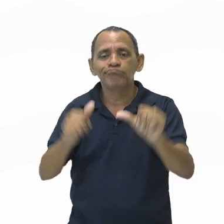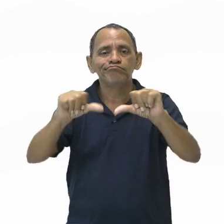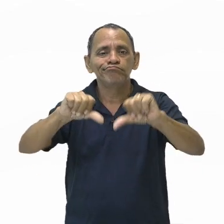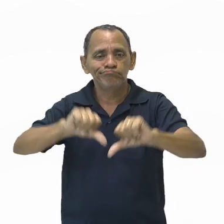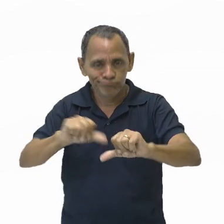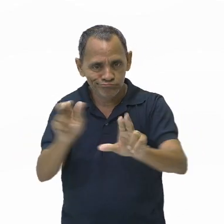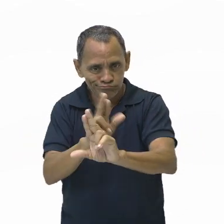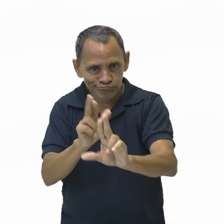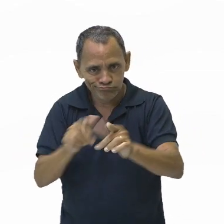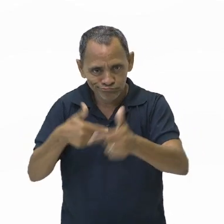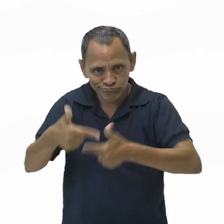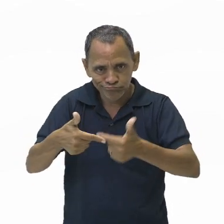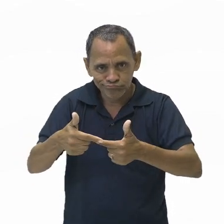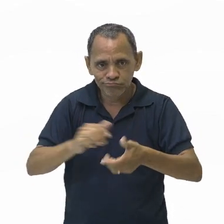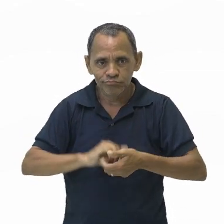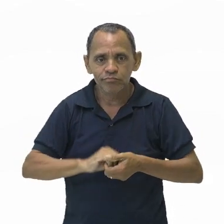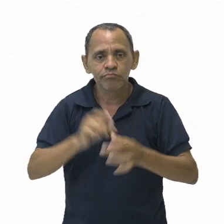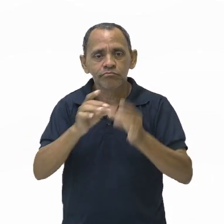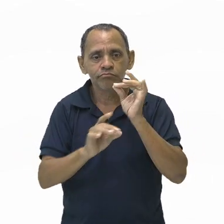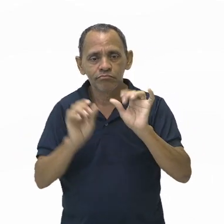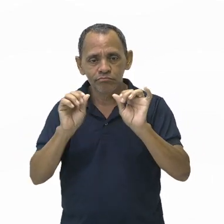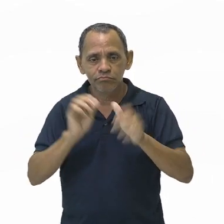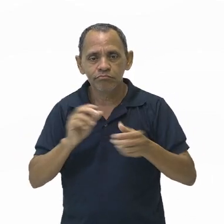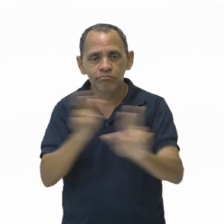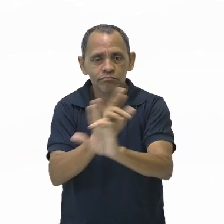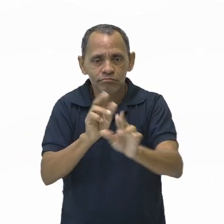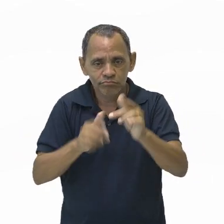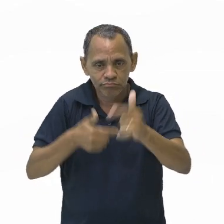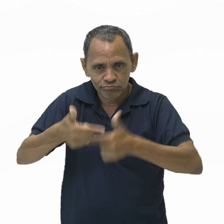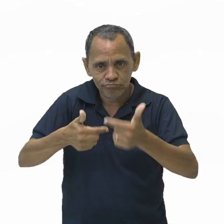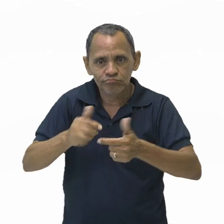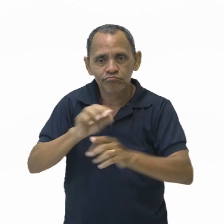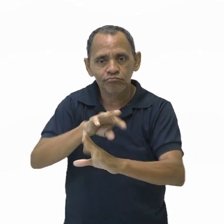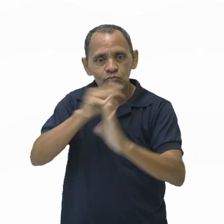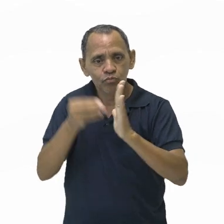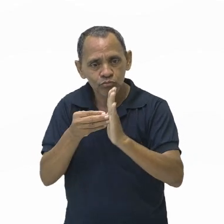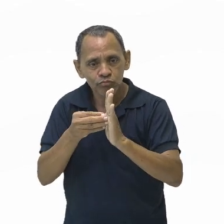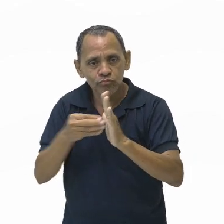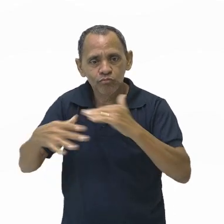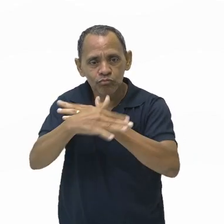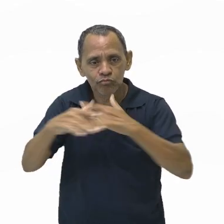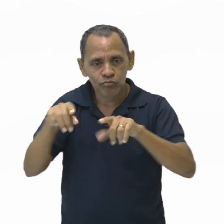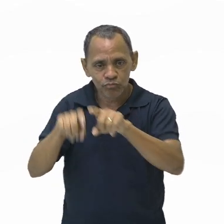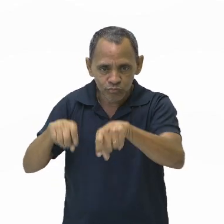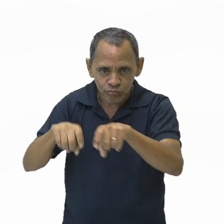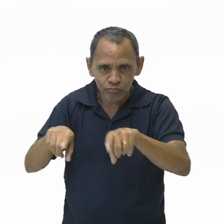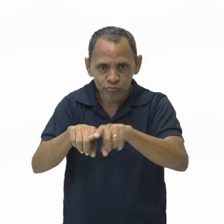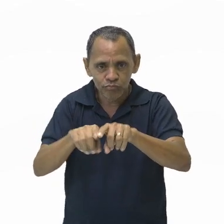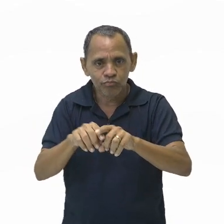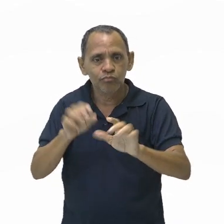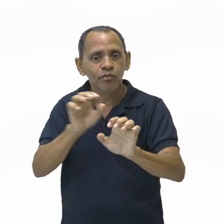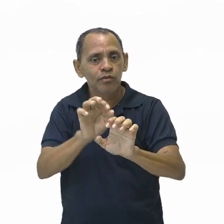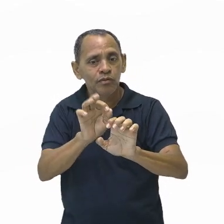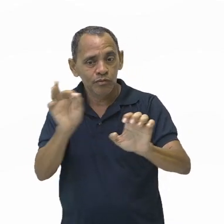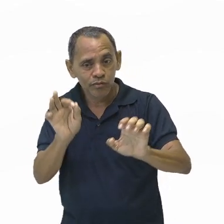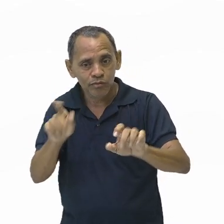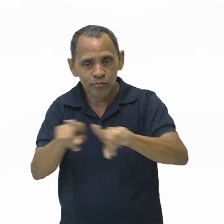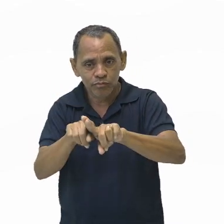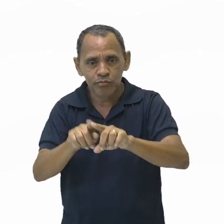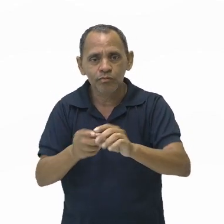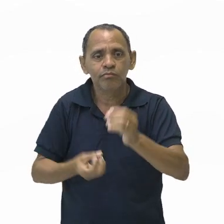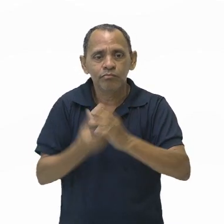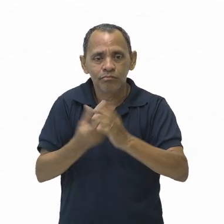relações de trabalho. Detalhamento, relações de trabalho na Amazônia urbana e rural, empreendedorismo e